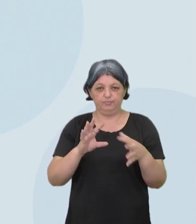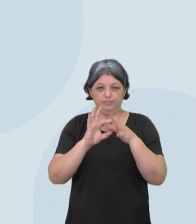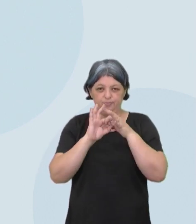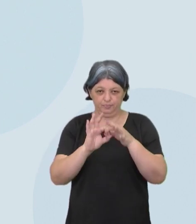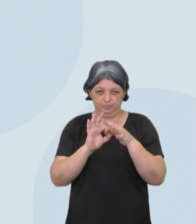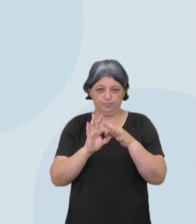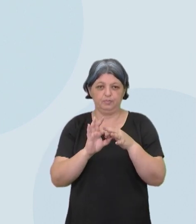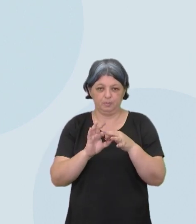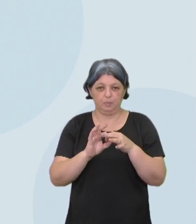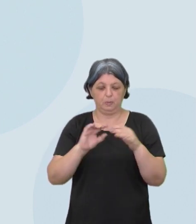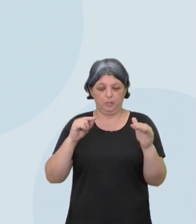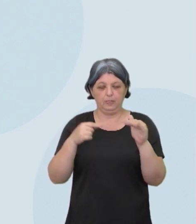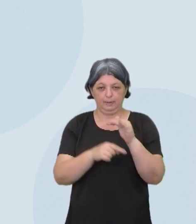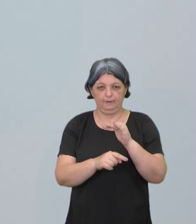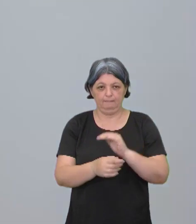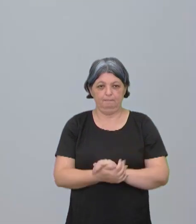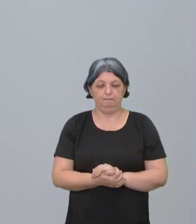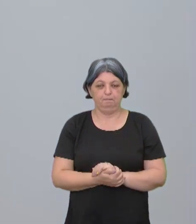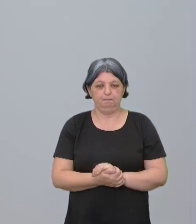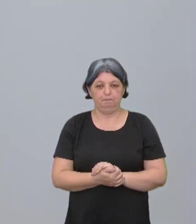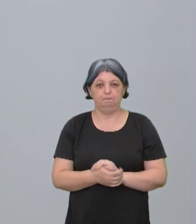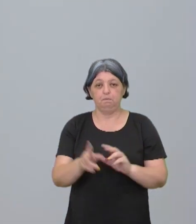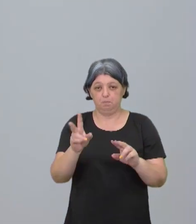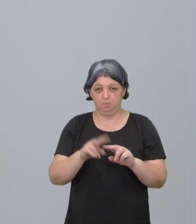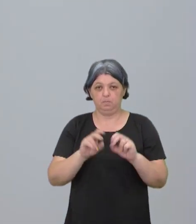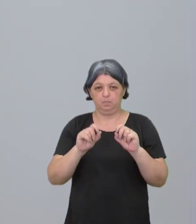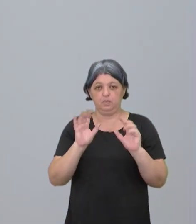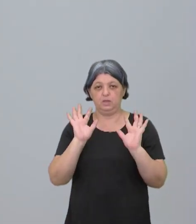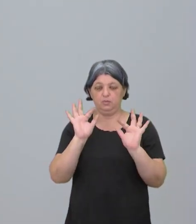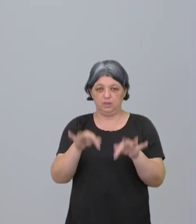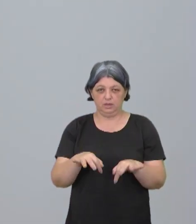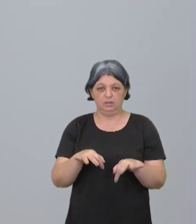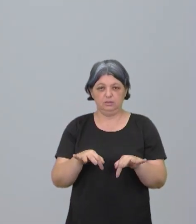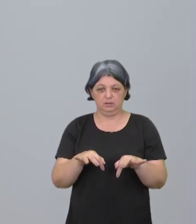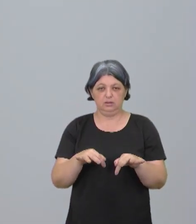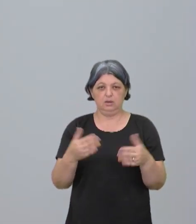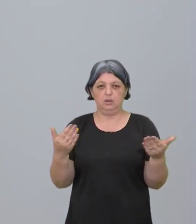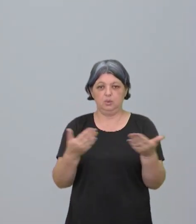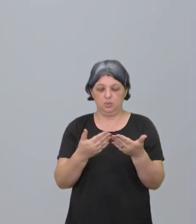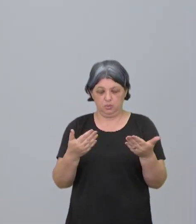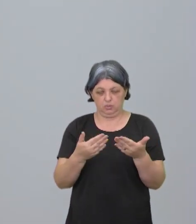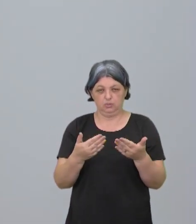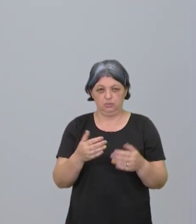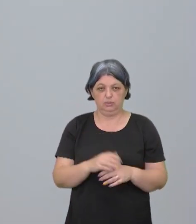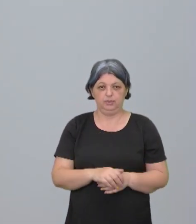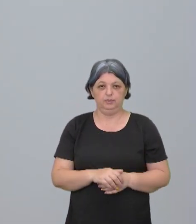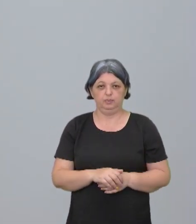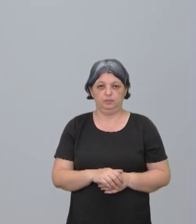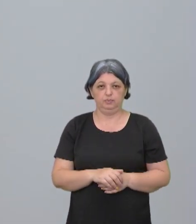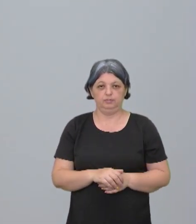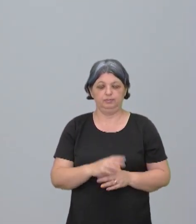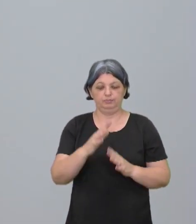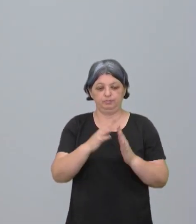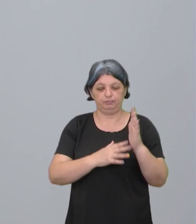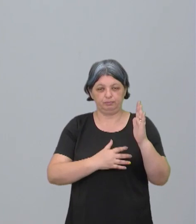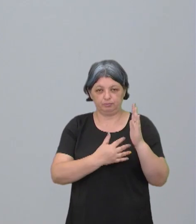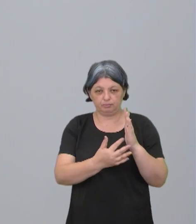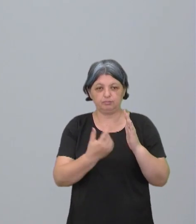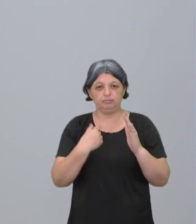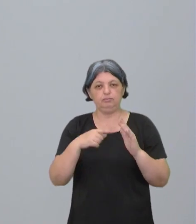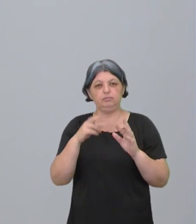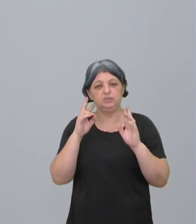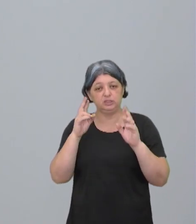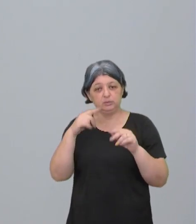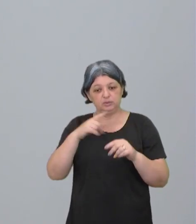desse aprofundamento. Por isso, a gente vai encerrar o nosso aprofundamento hoje, na esperança de que vocês tenham